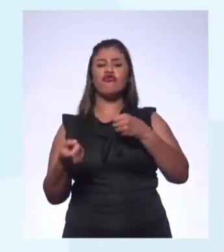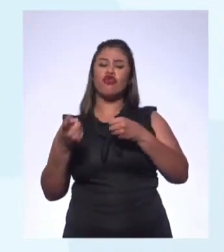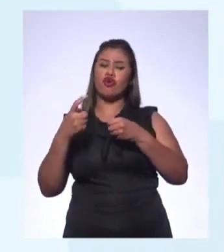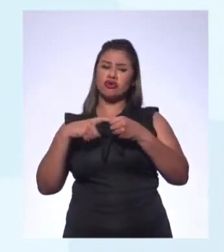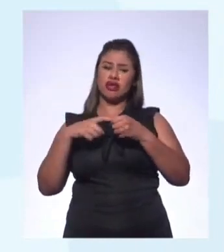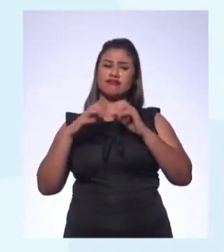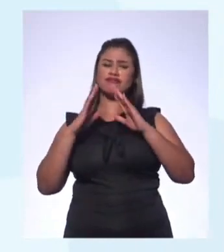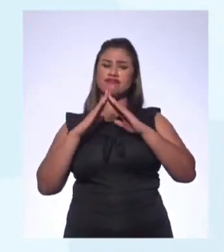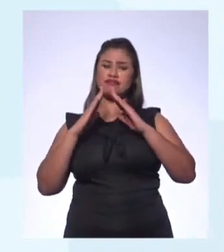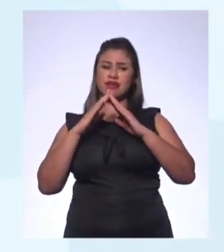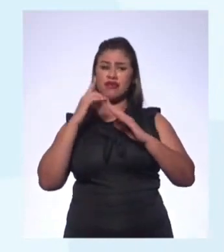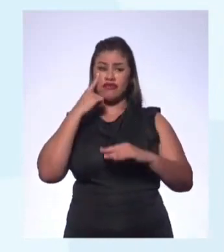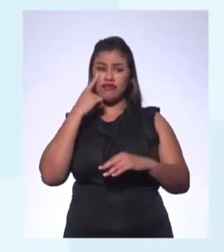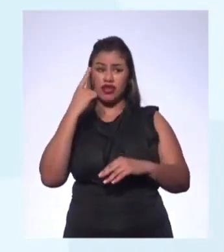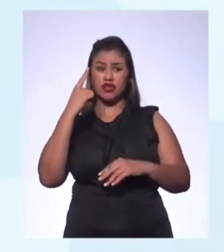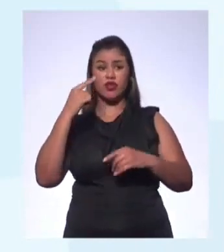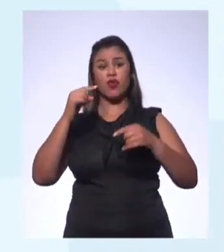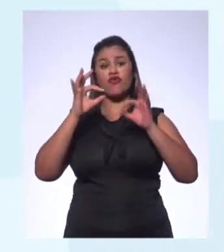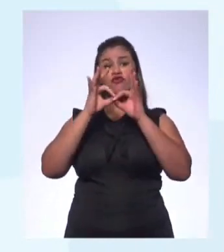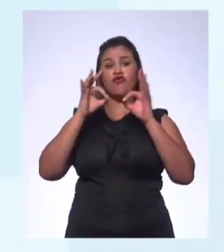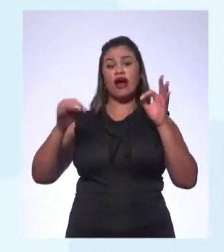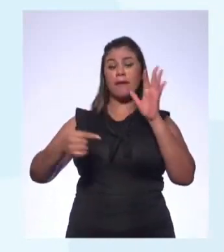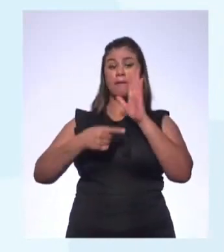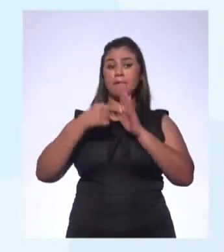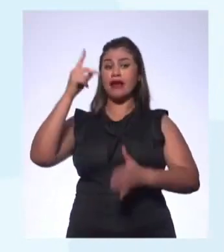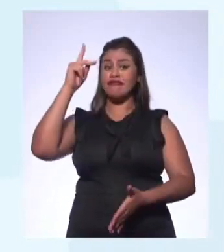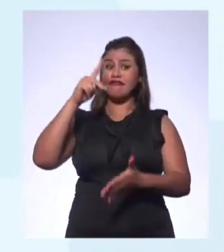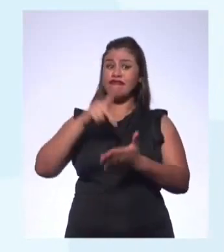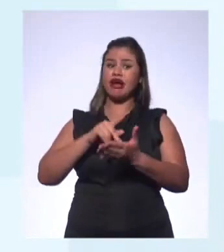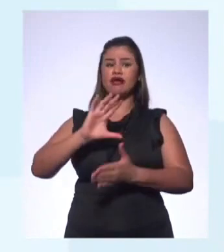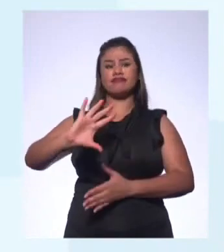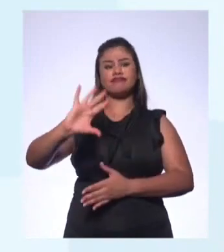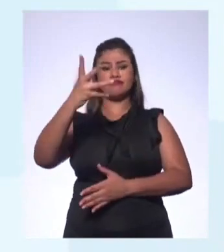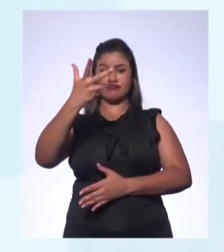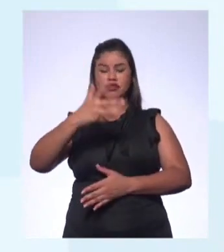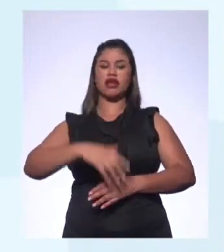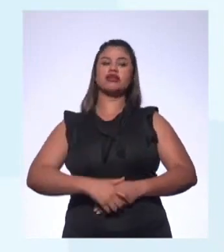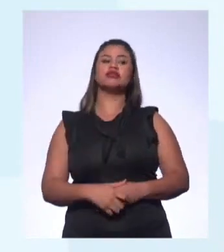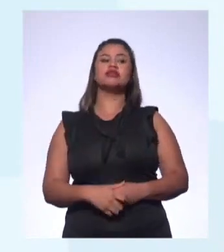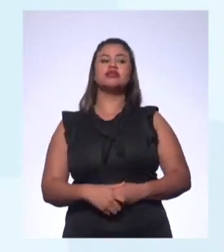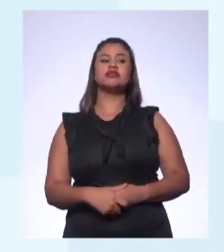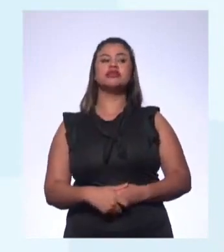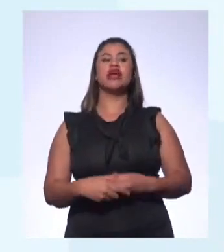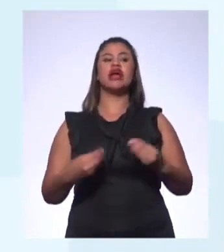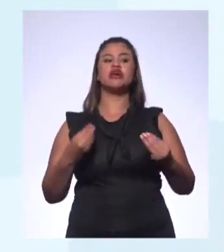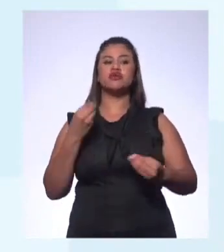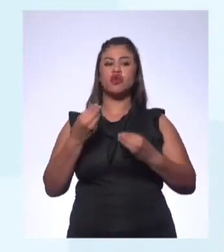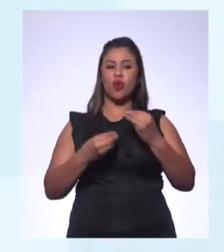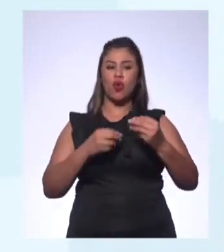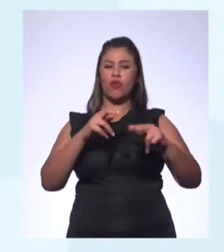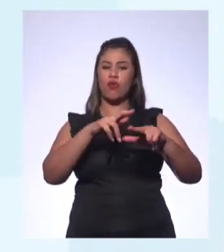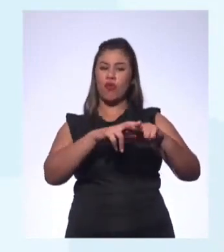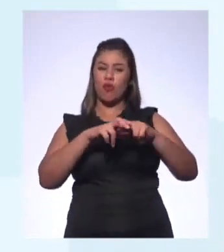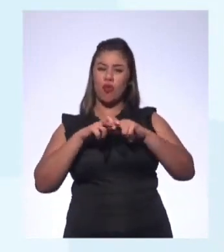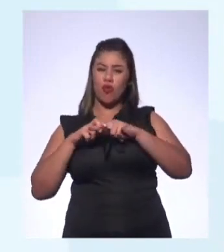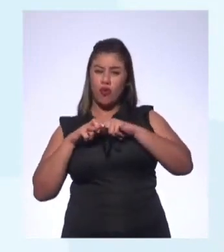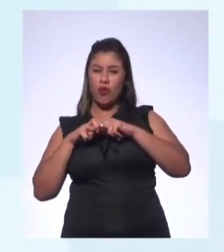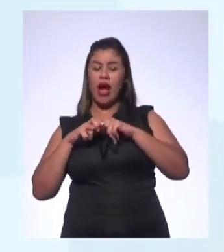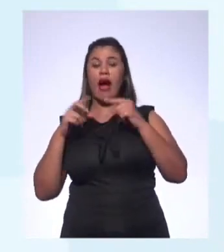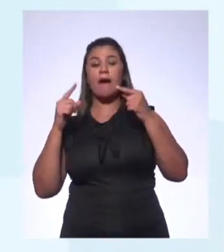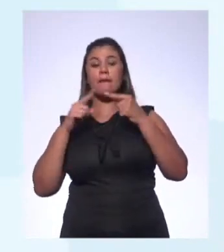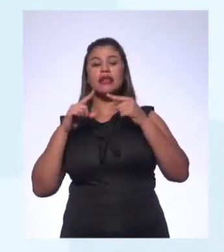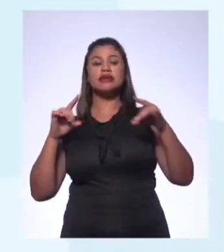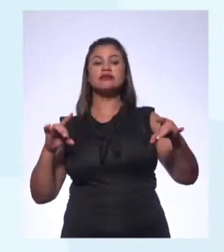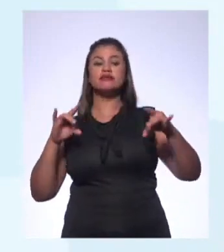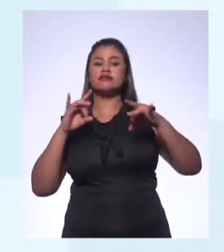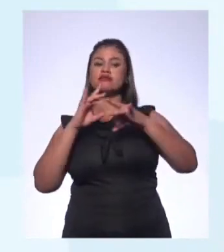aqui esse fato, né? E para trazer a conclusão, eu coloco ou um ou outro é aquele que